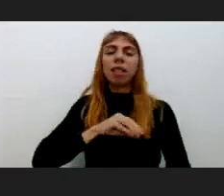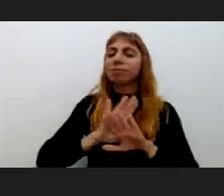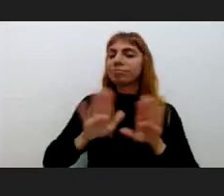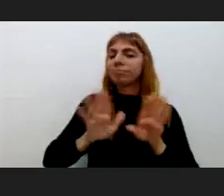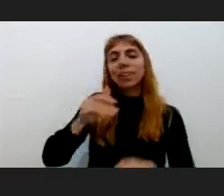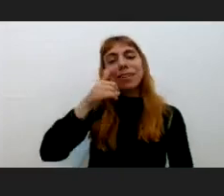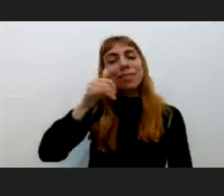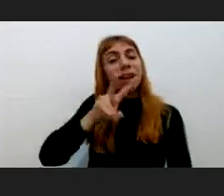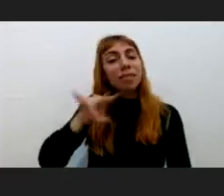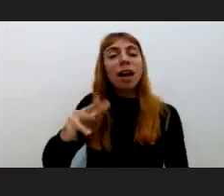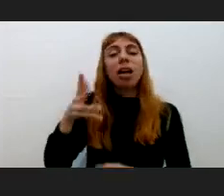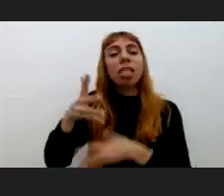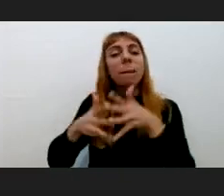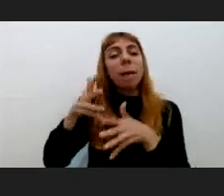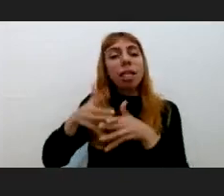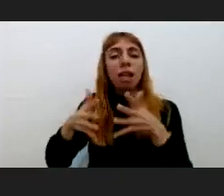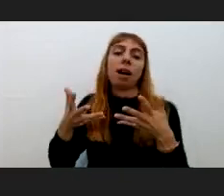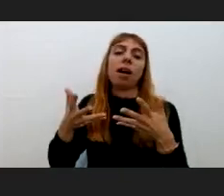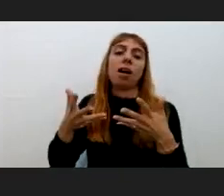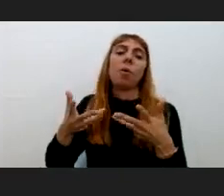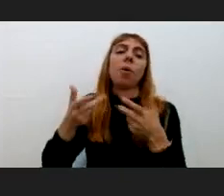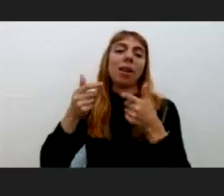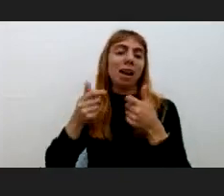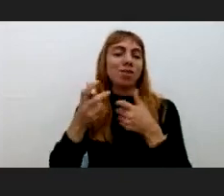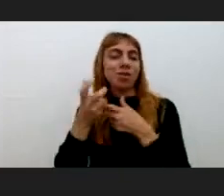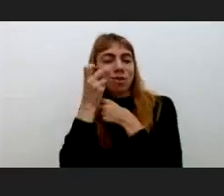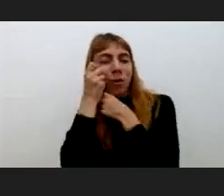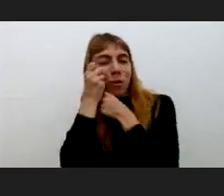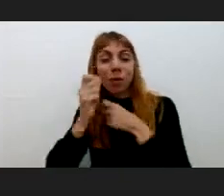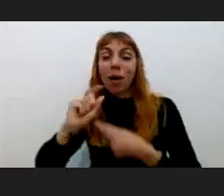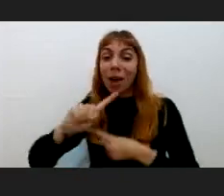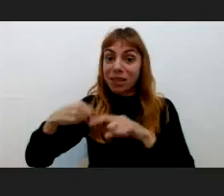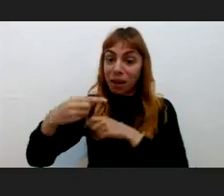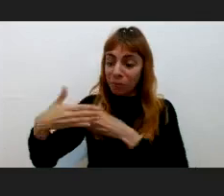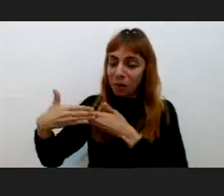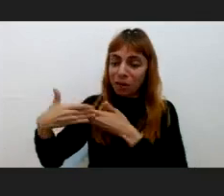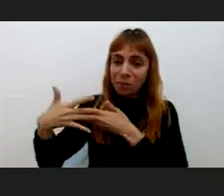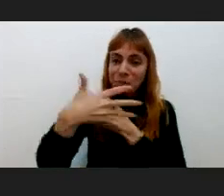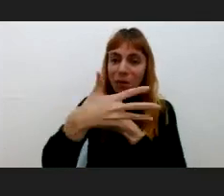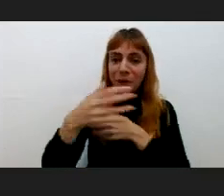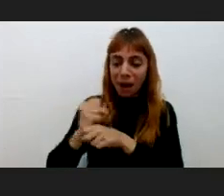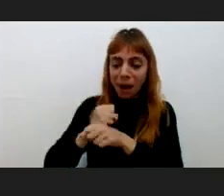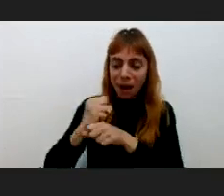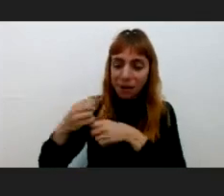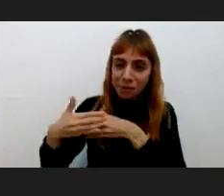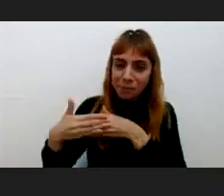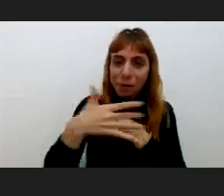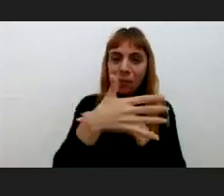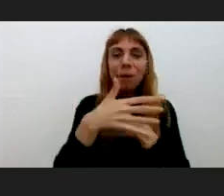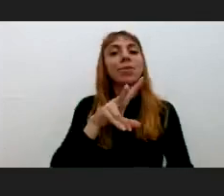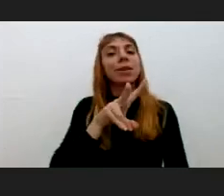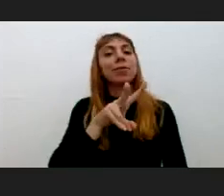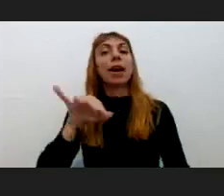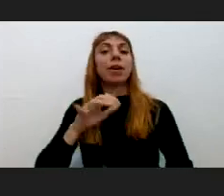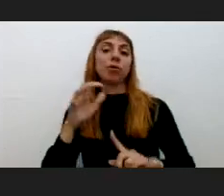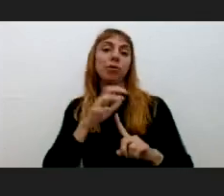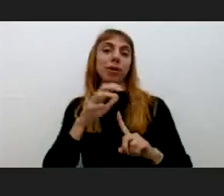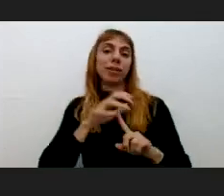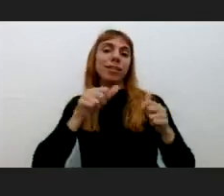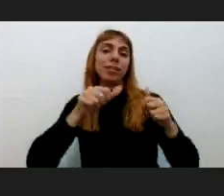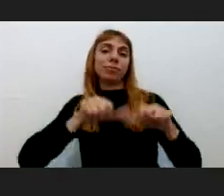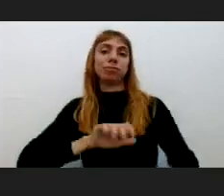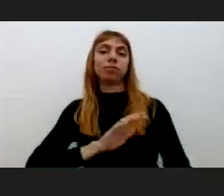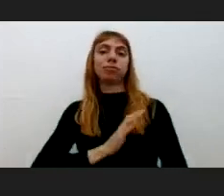no longo prazo, isso vai cobrar um preço do sistema cardiovascular. Do outro lado, são os